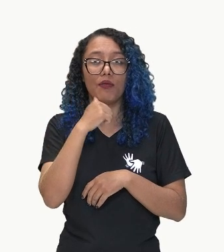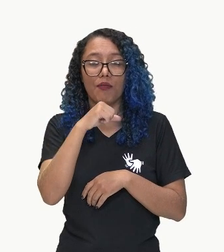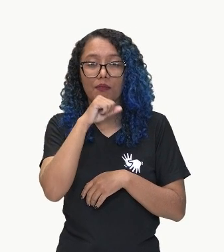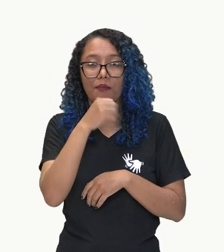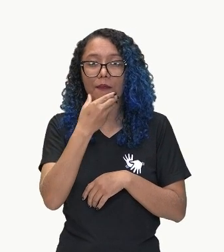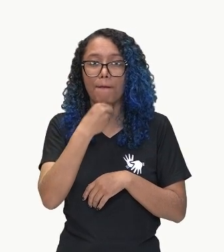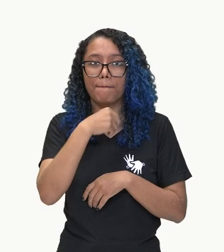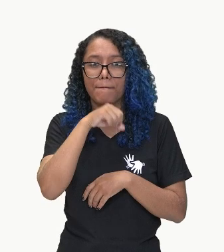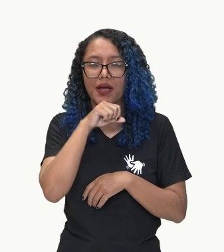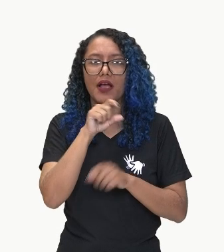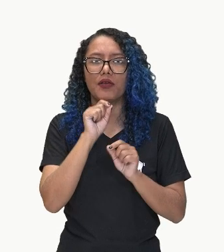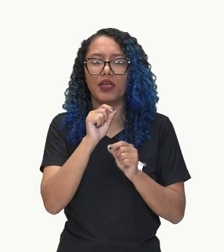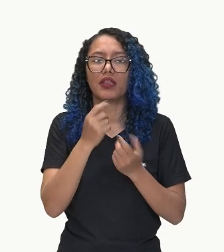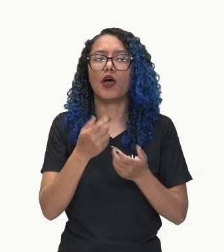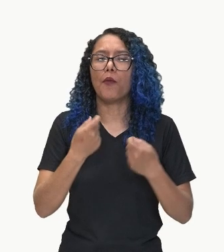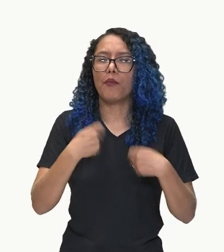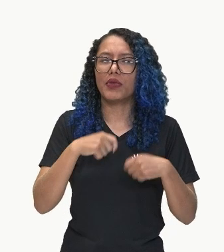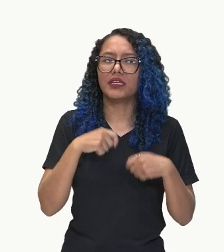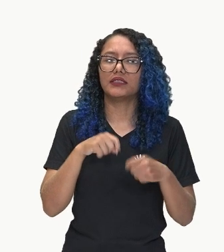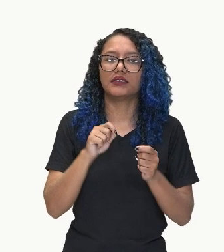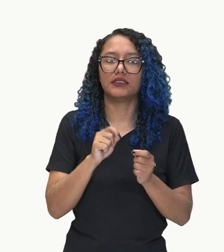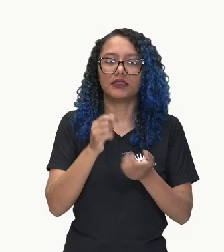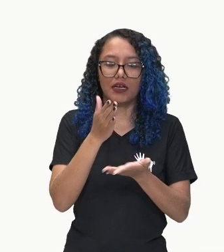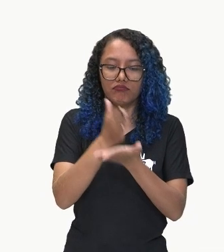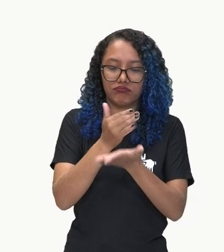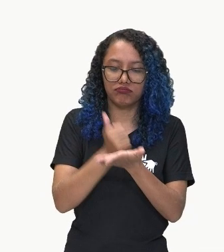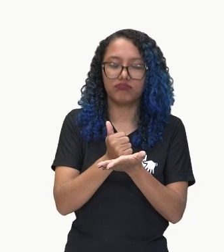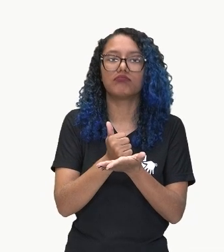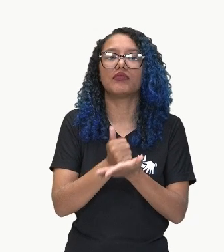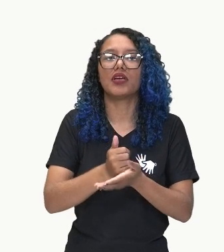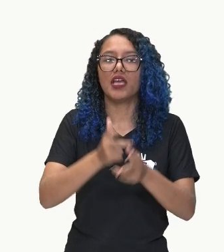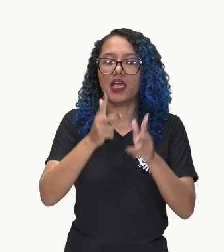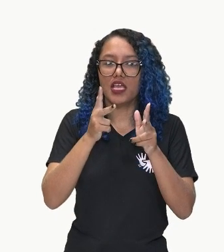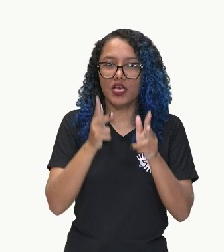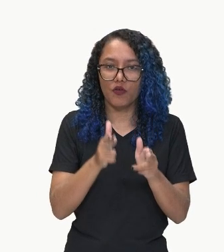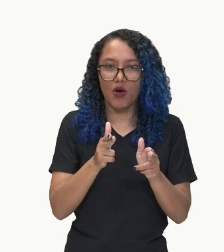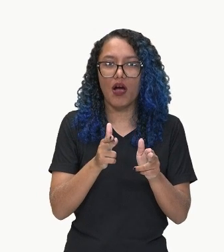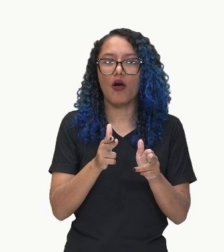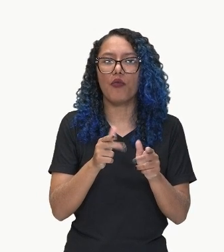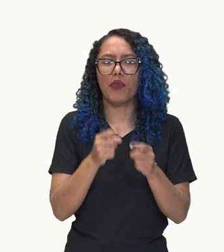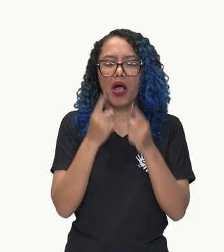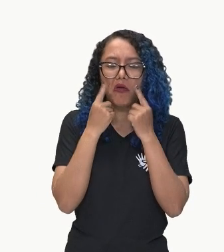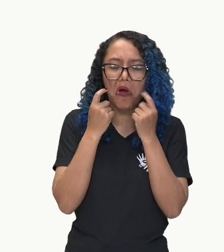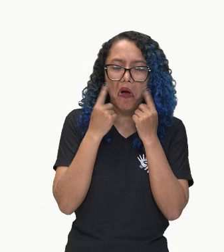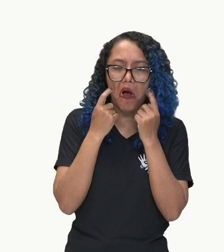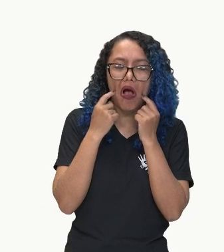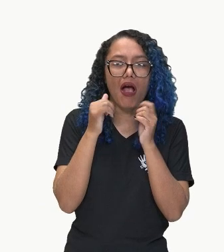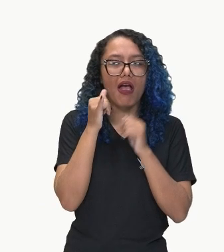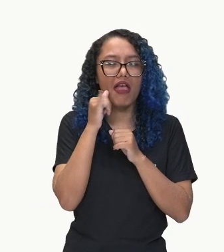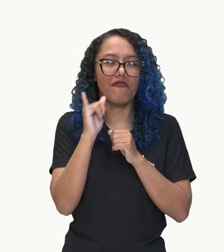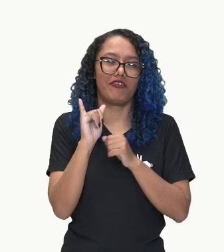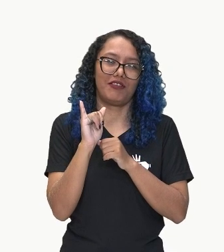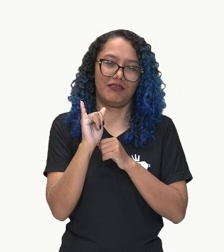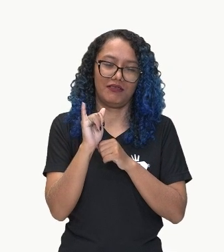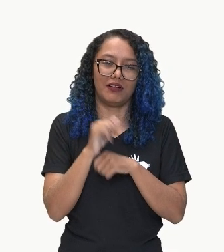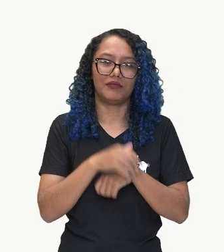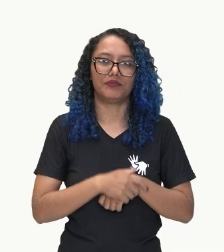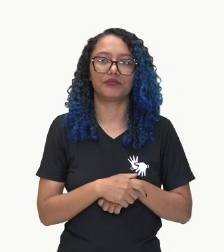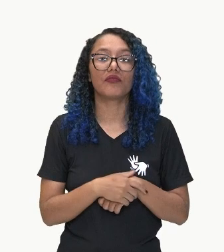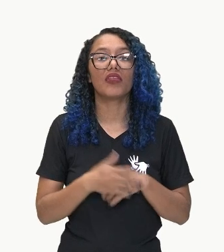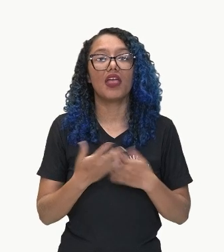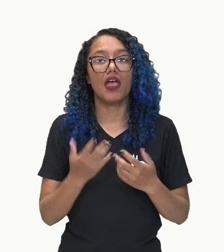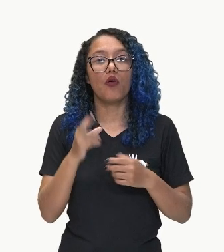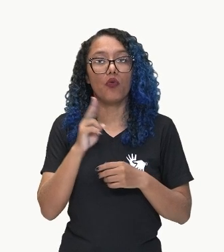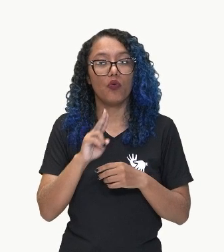que ser metá-metá, dividir no meio, igualzinho para ninguém ficar chorando. Pois é a aplicação aí no cotidiano de